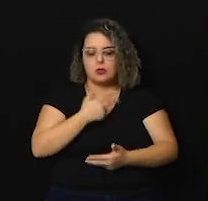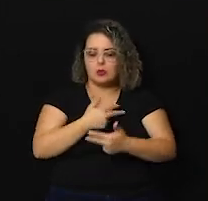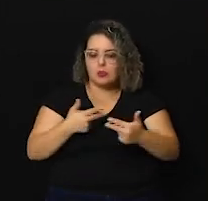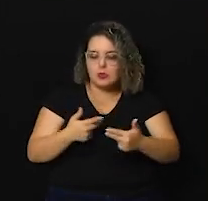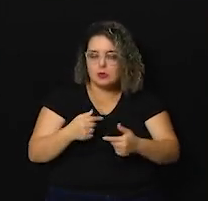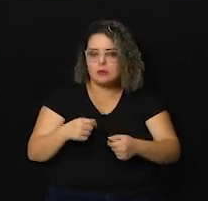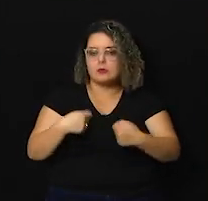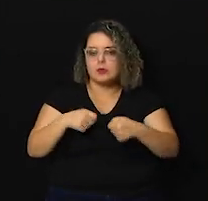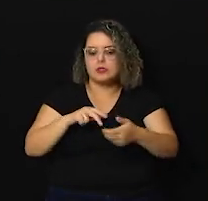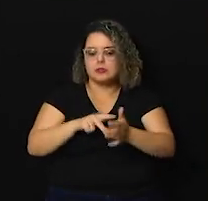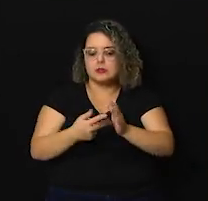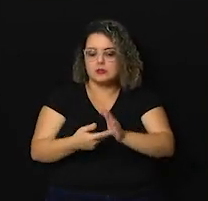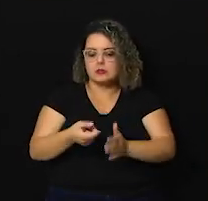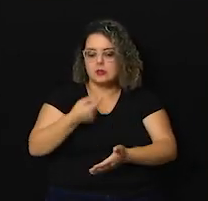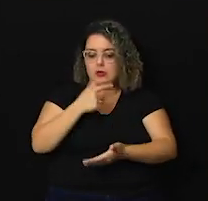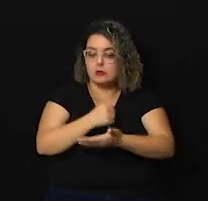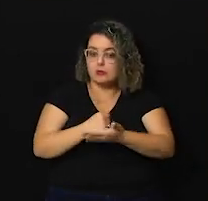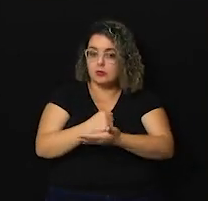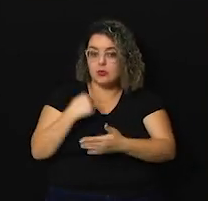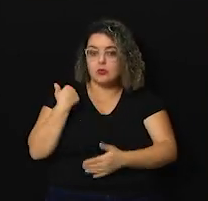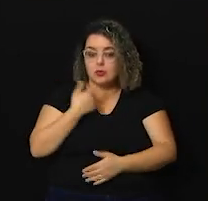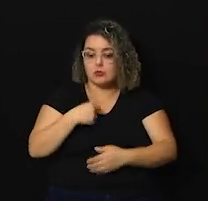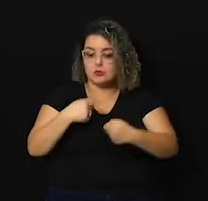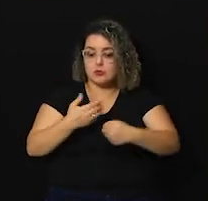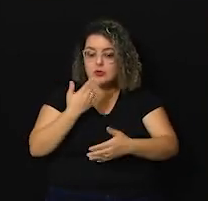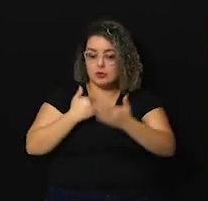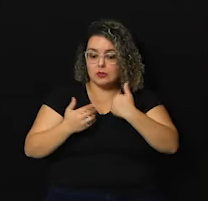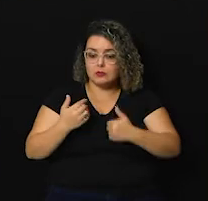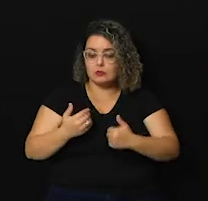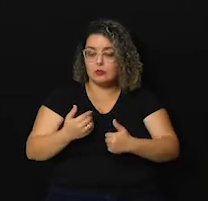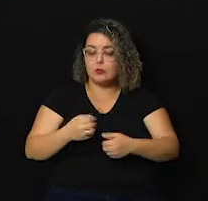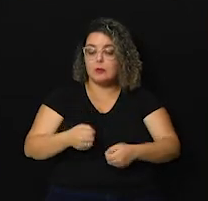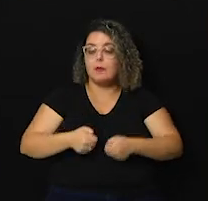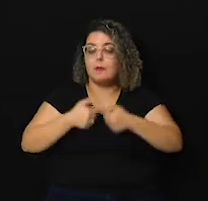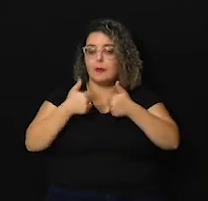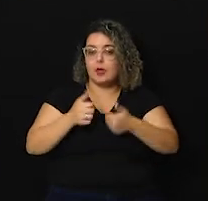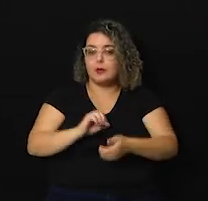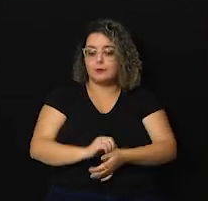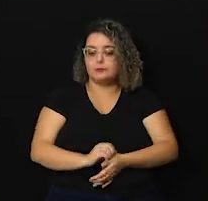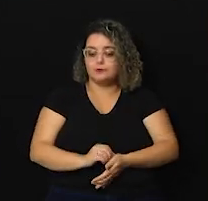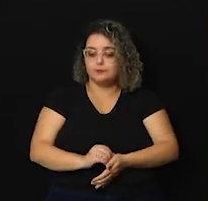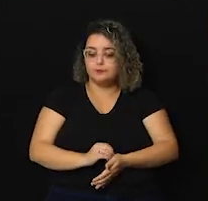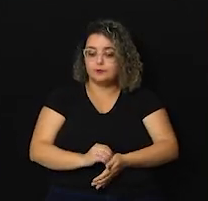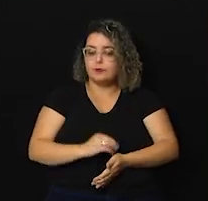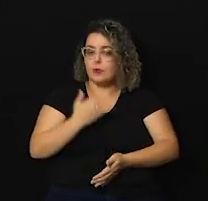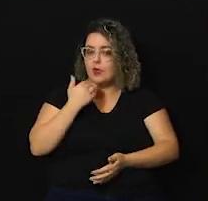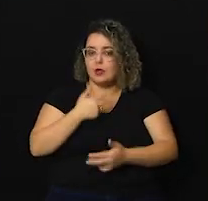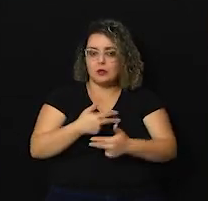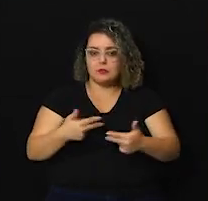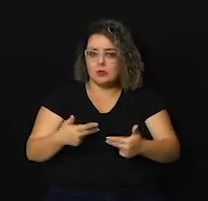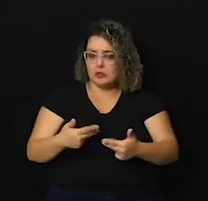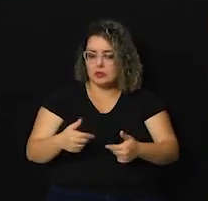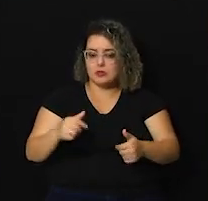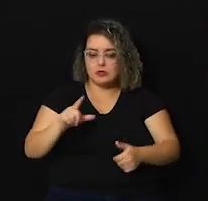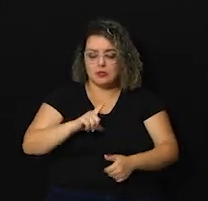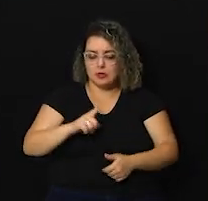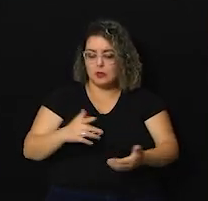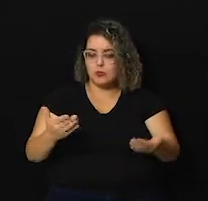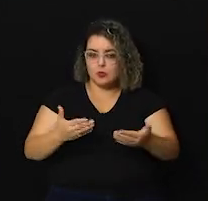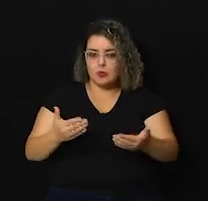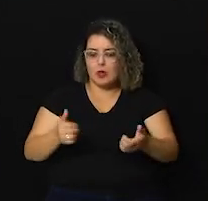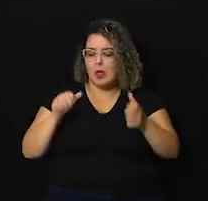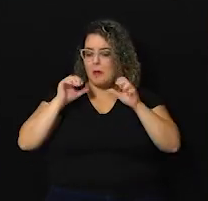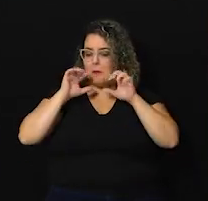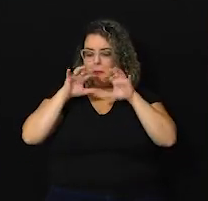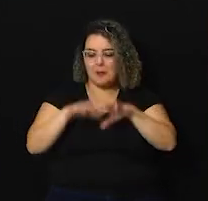gente tem que comer bem. Infelizmente, nós estamos indo na direção oposta. A alimentação que nós temos hoje é uma alimentação extremamente